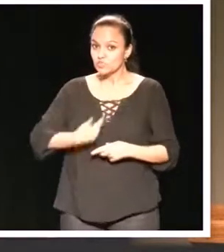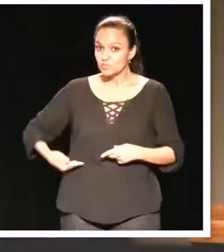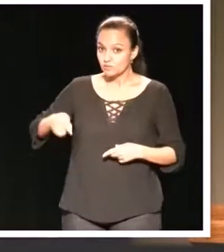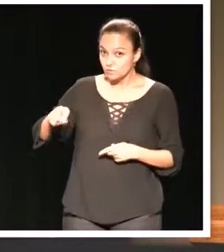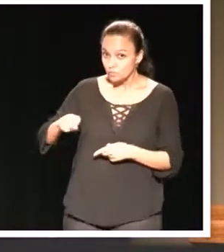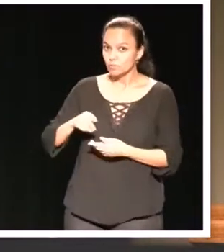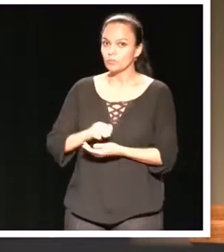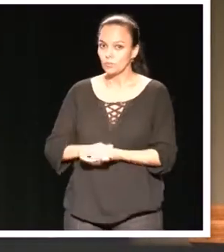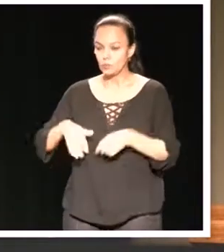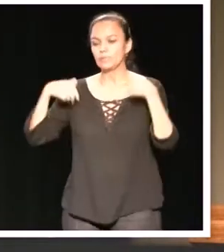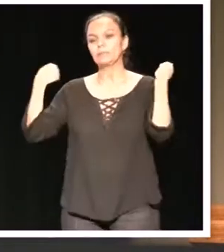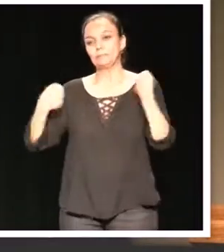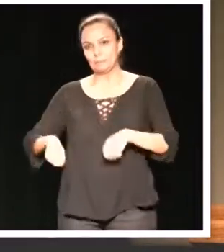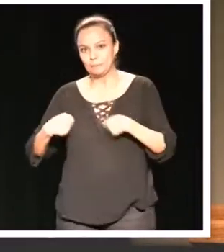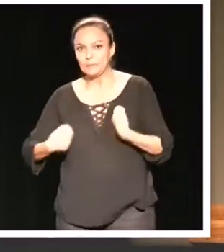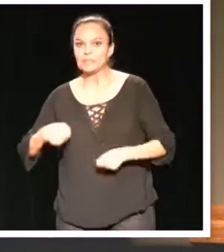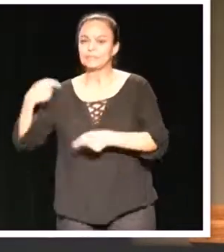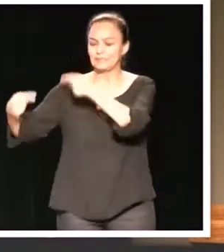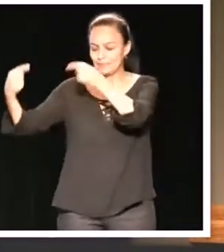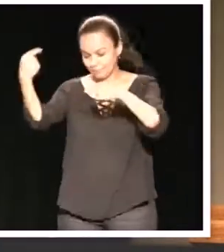ser ainda muito debatida.